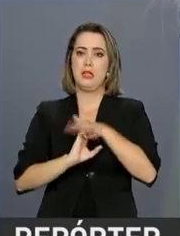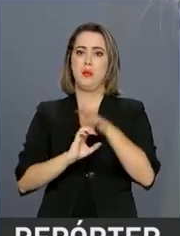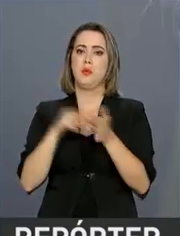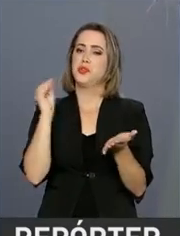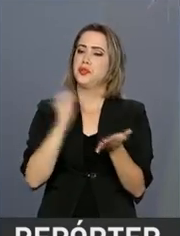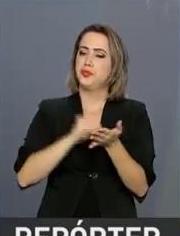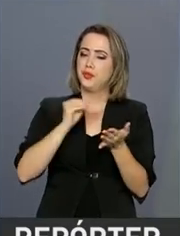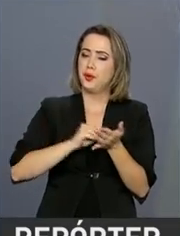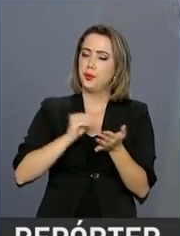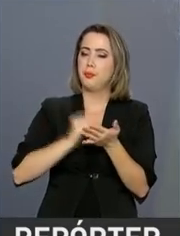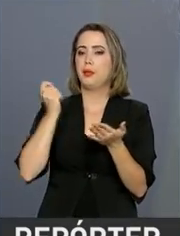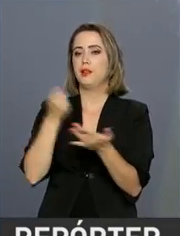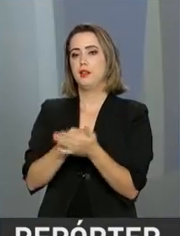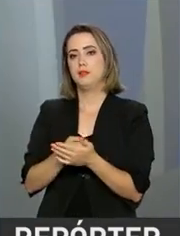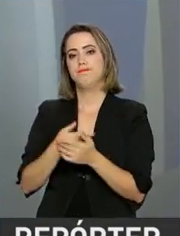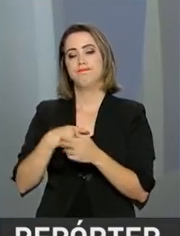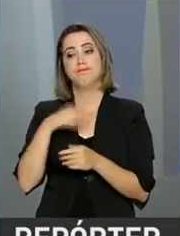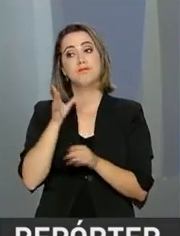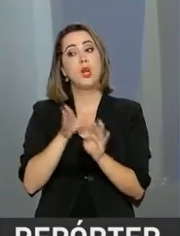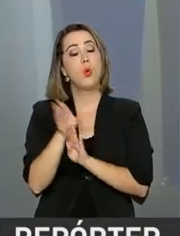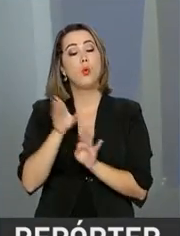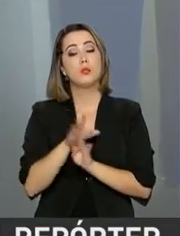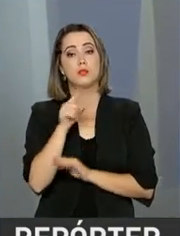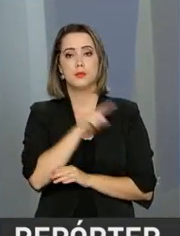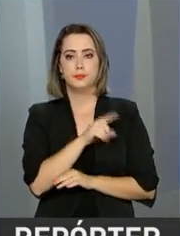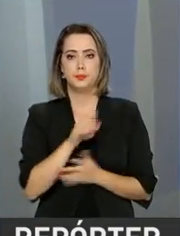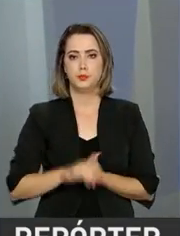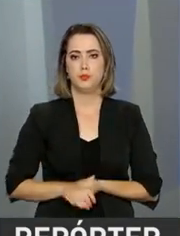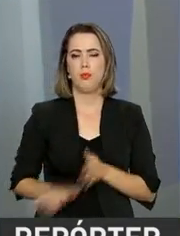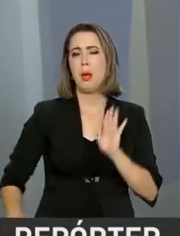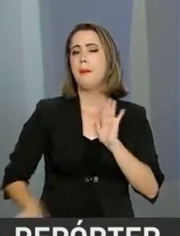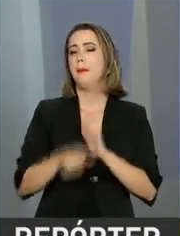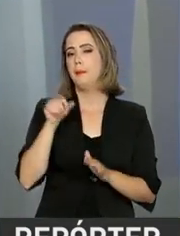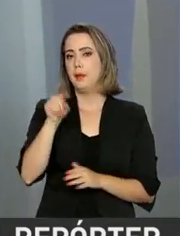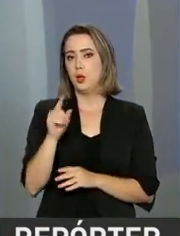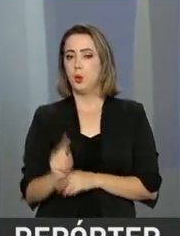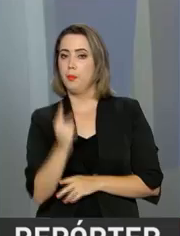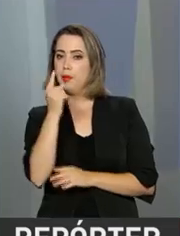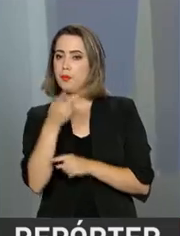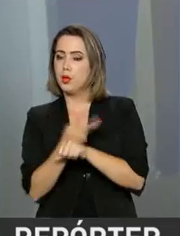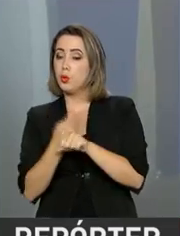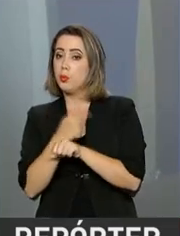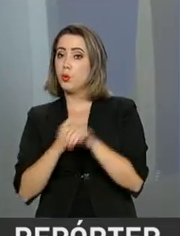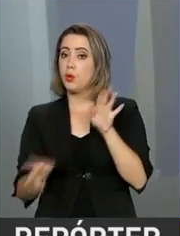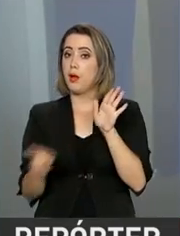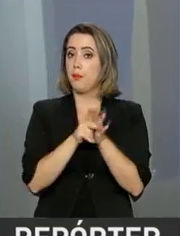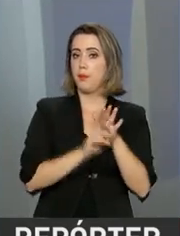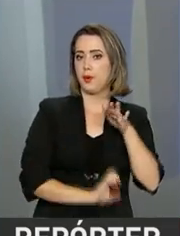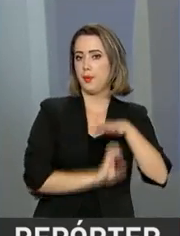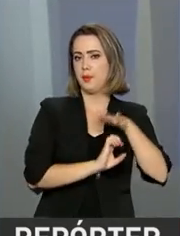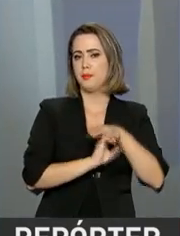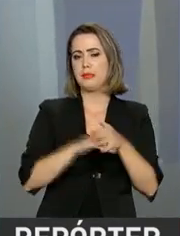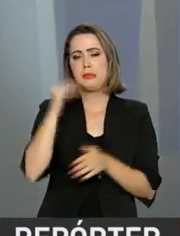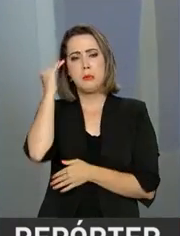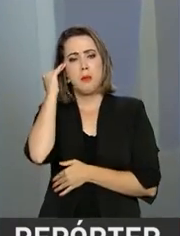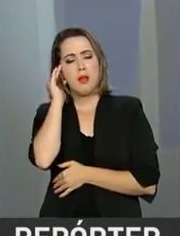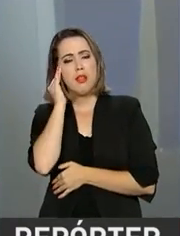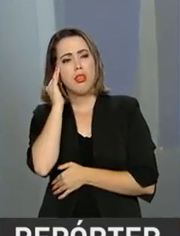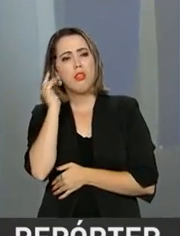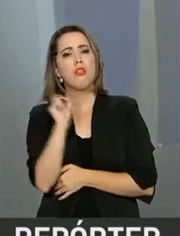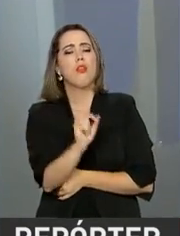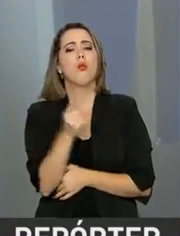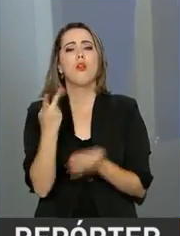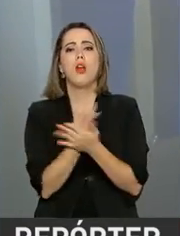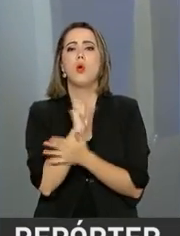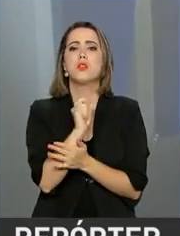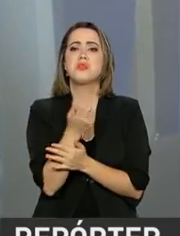Caixa passa uma orientação. Ideal é que ela procure primeiramente a empresa para saber o motivo do não depósito. Caso não